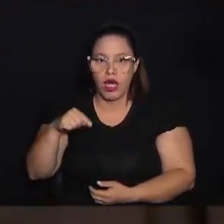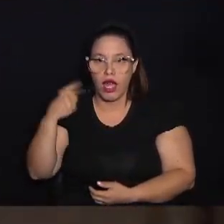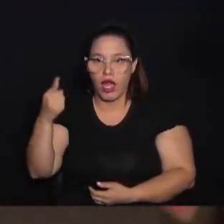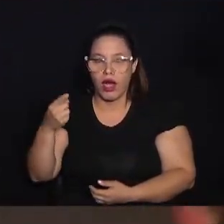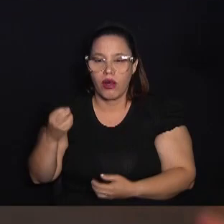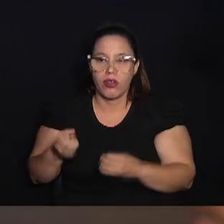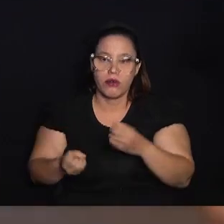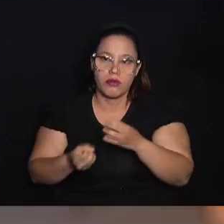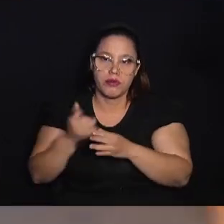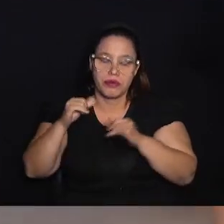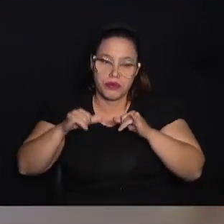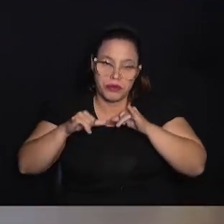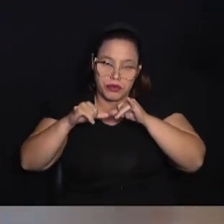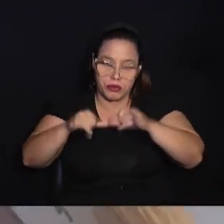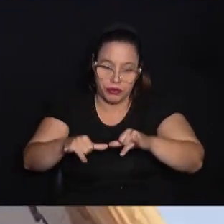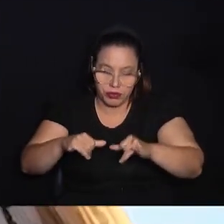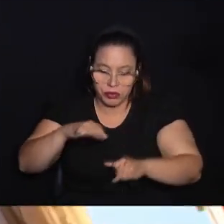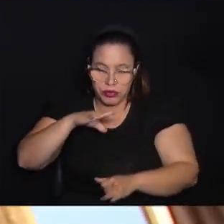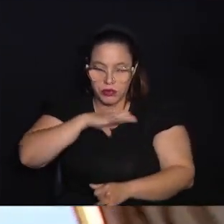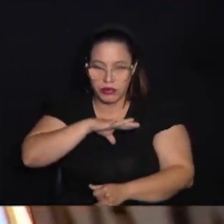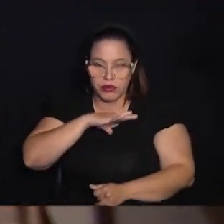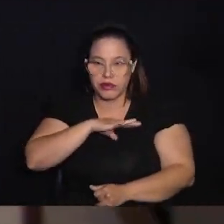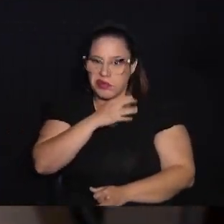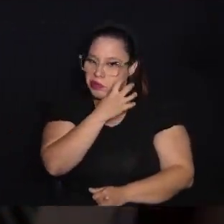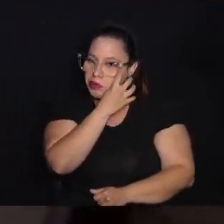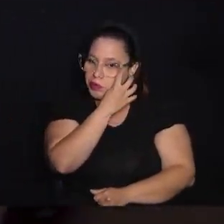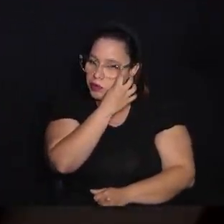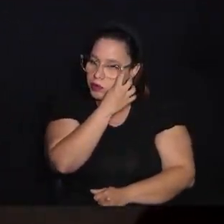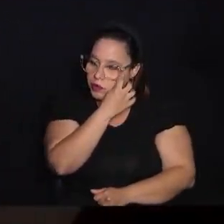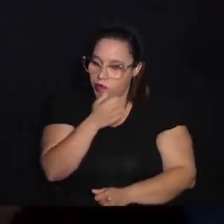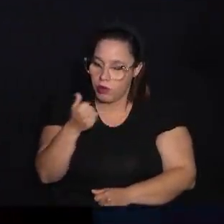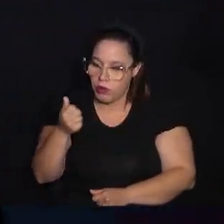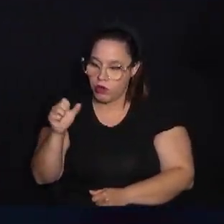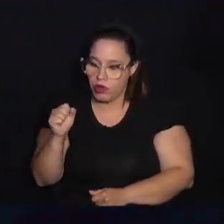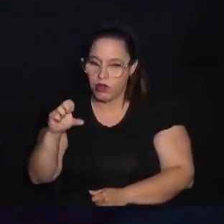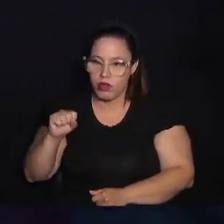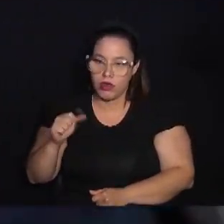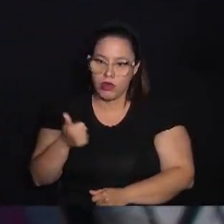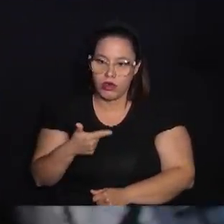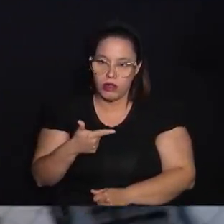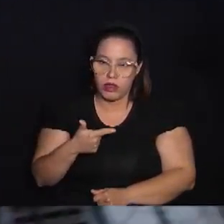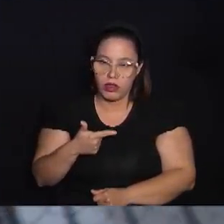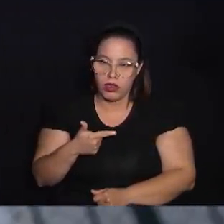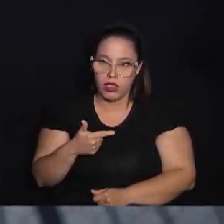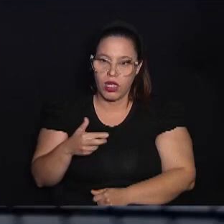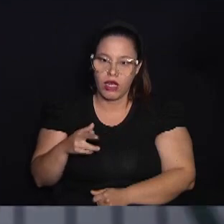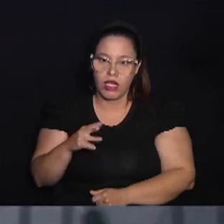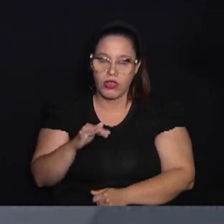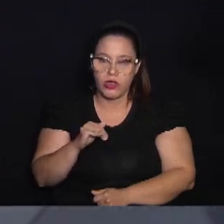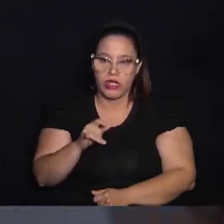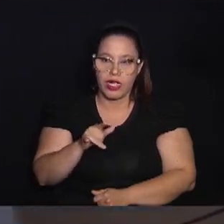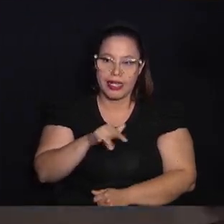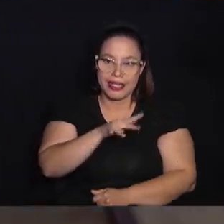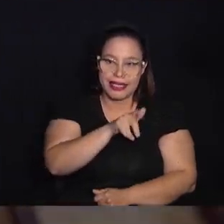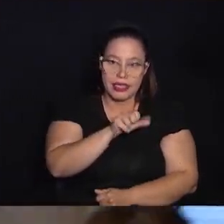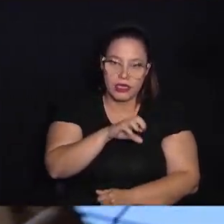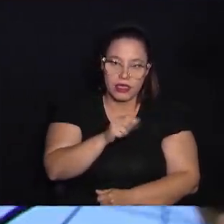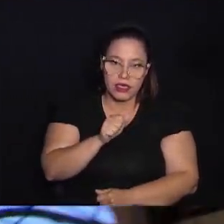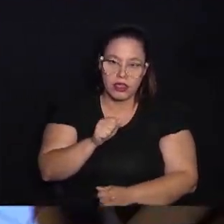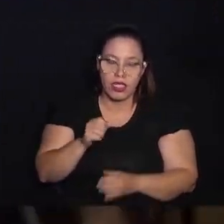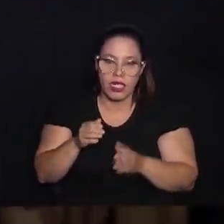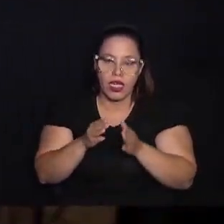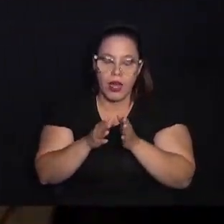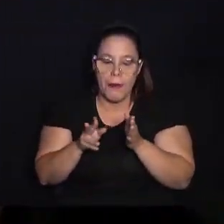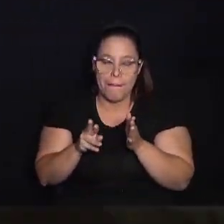mercado grande e em 1882 com a chegada do mercado das hortaliças esse beco passou a ser